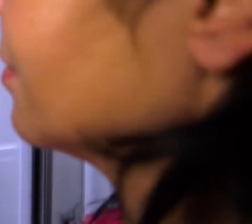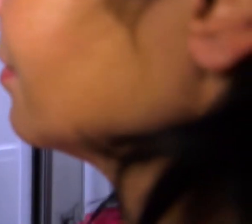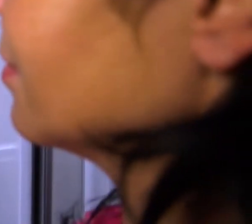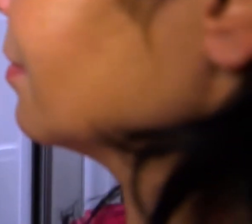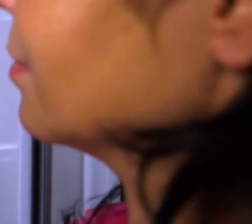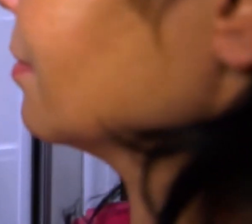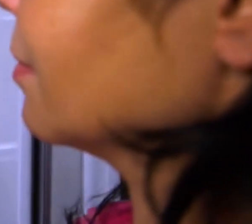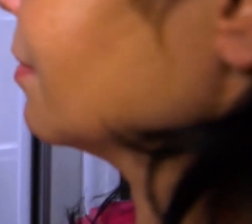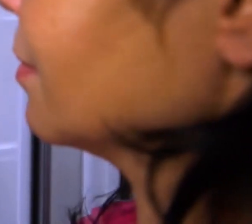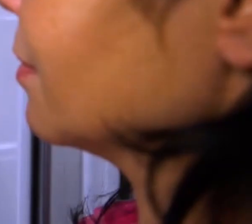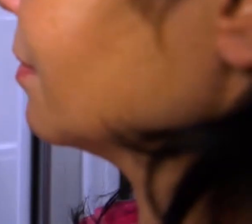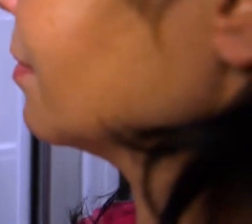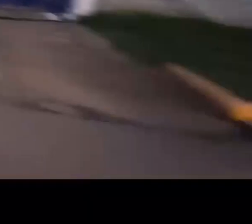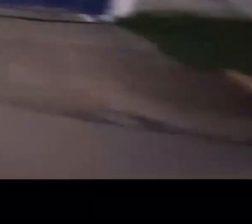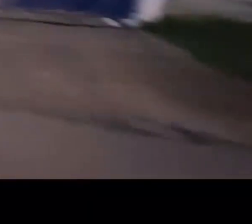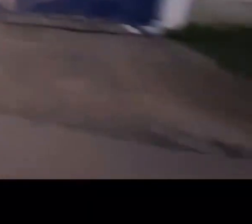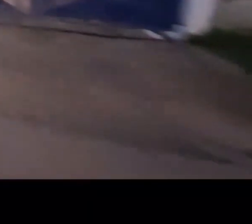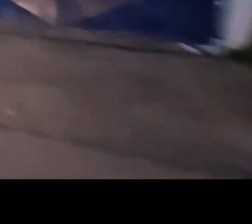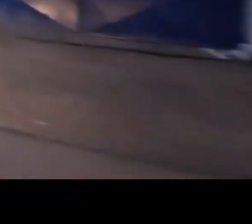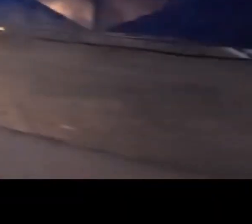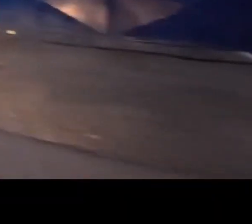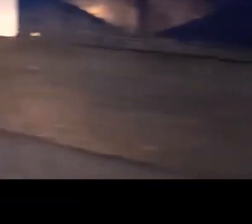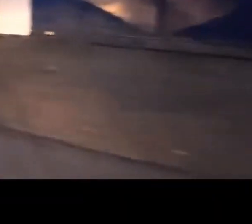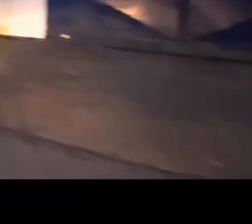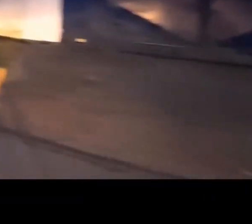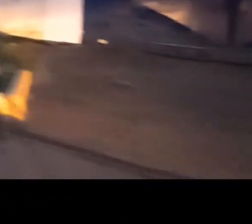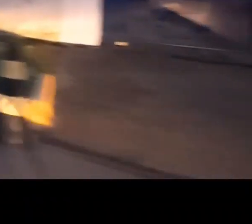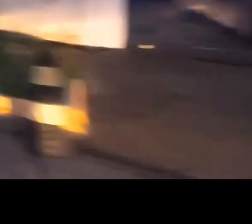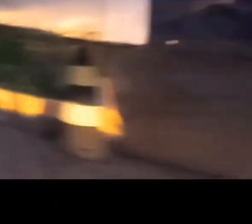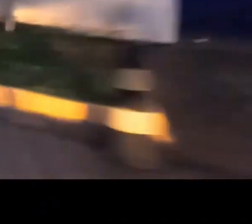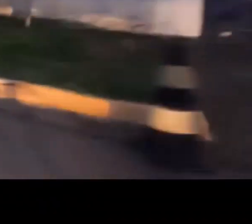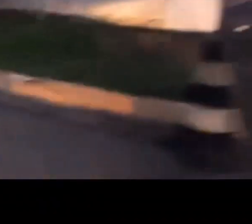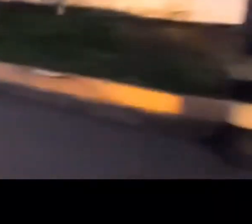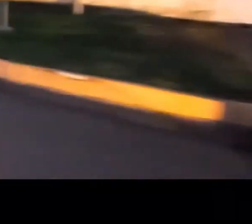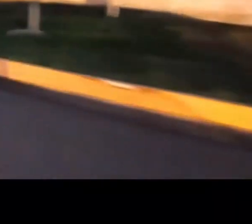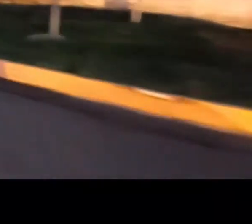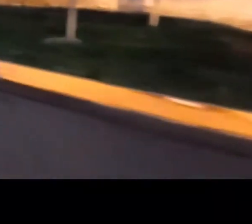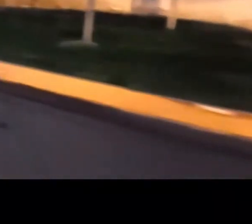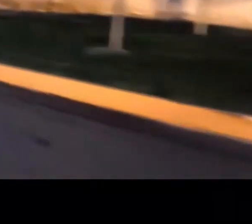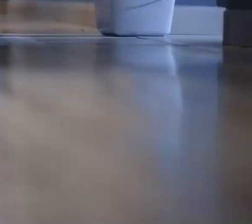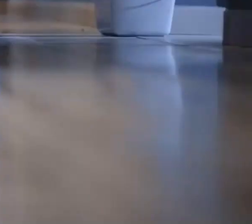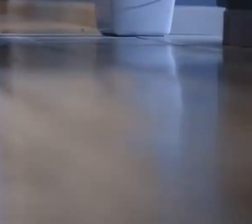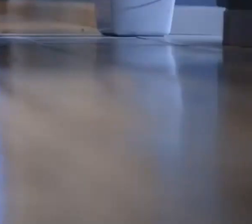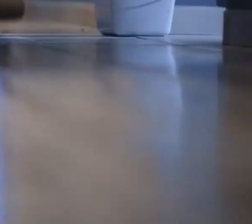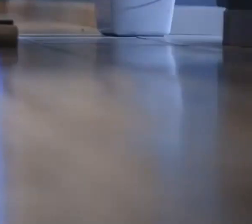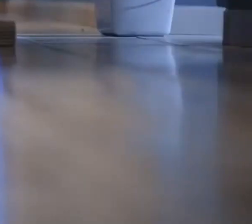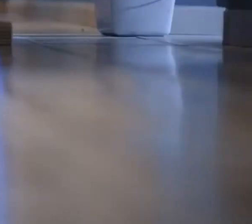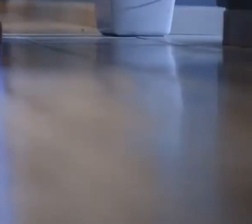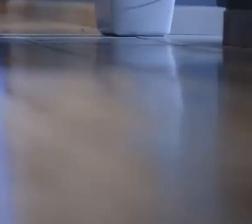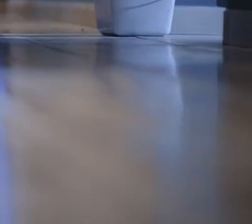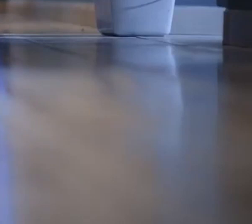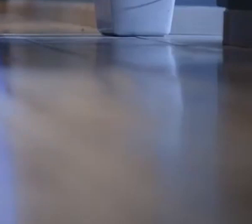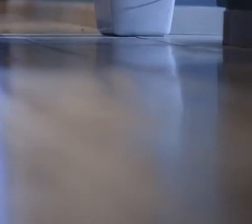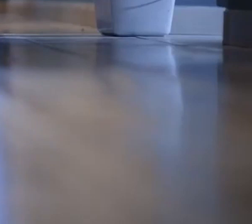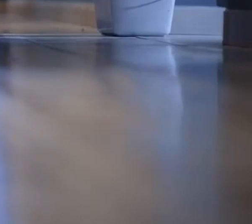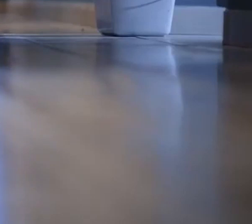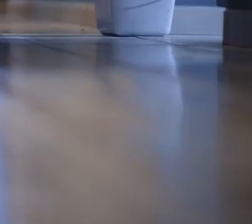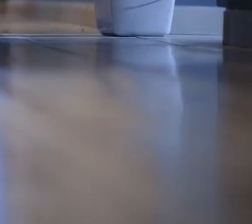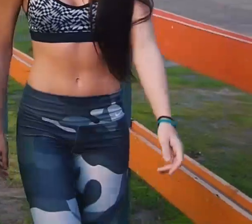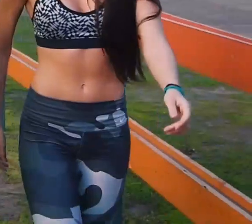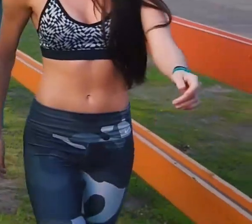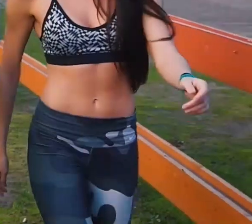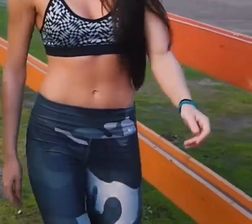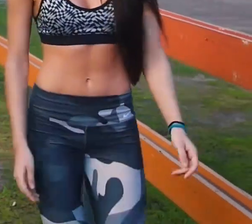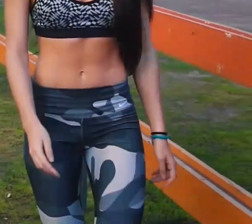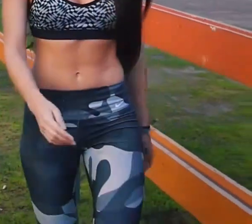com nutrientes energéticos e manter nossa máquina corporal ativa. Agora é com você. Aproveite